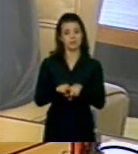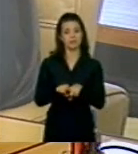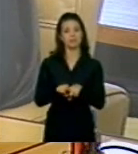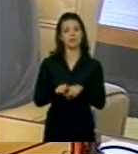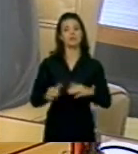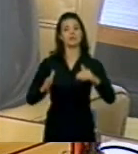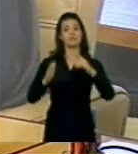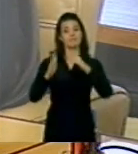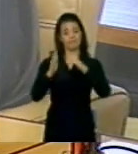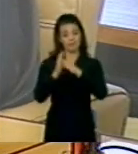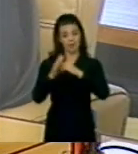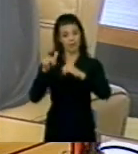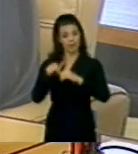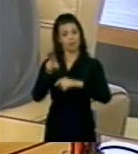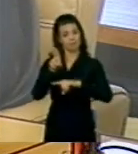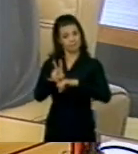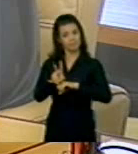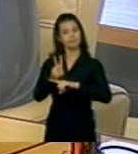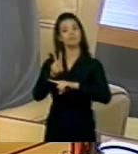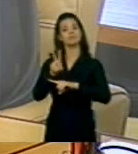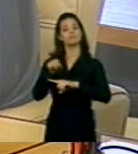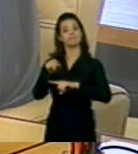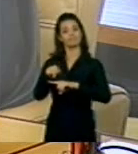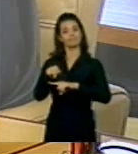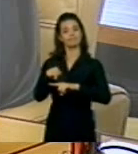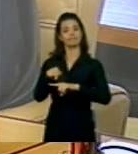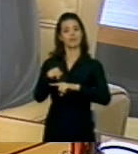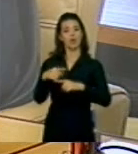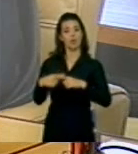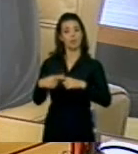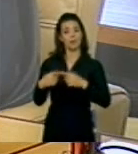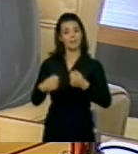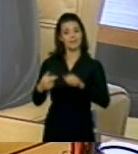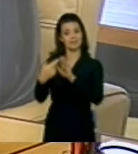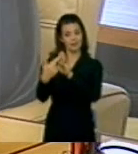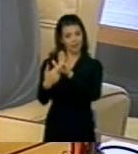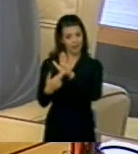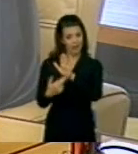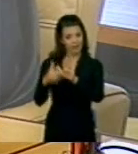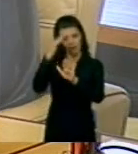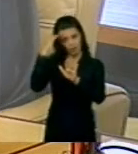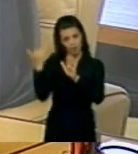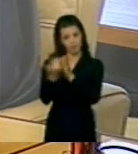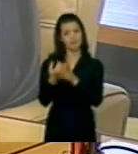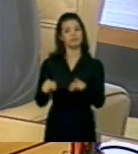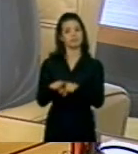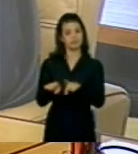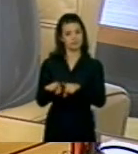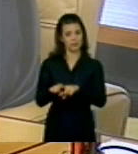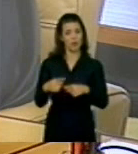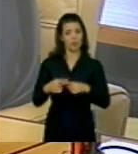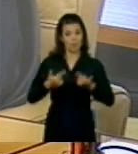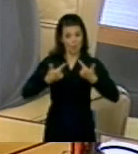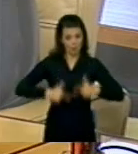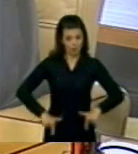Câmara dos Deputados para resguardar todos os princípios e regras que têm de ser aplicados, uma vez que a imunidade é